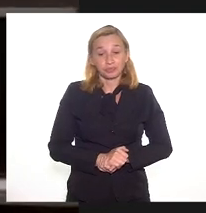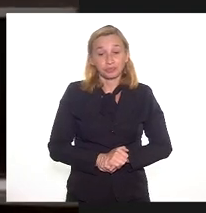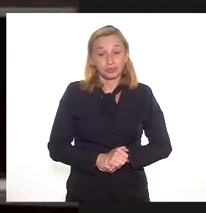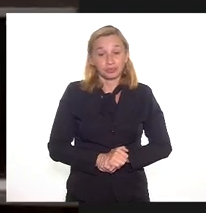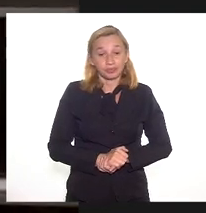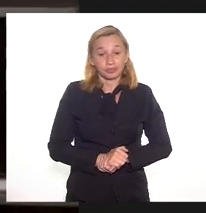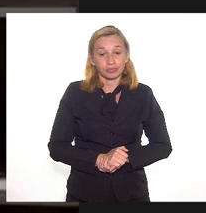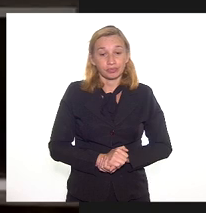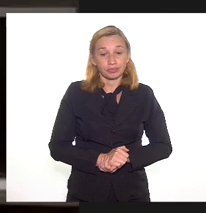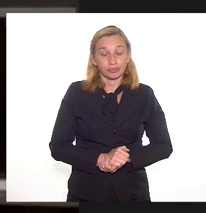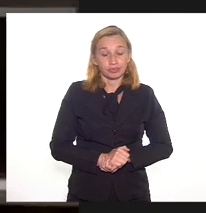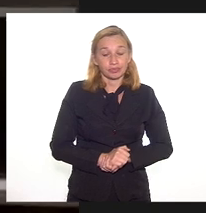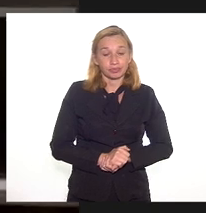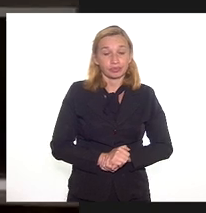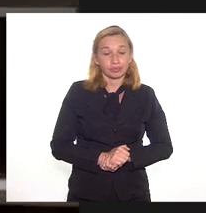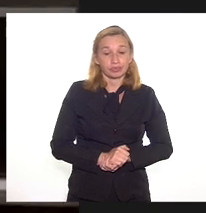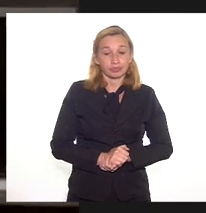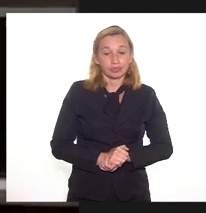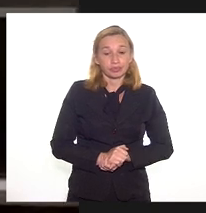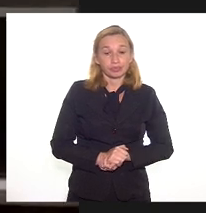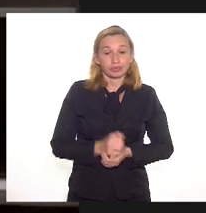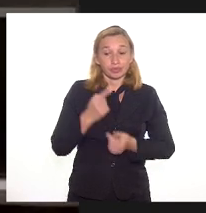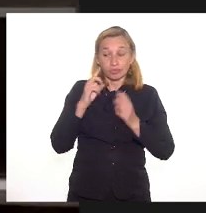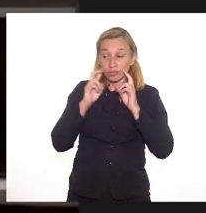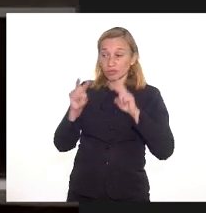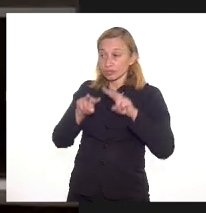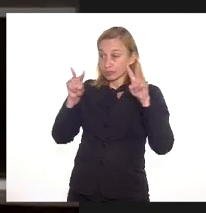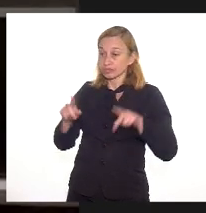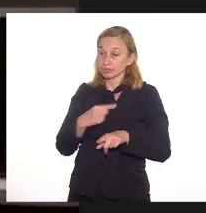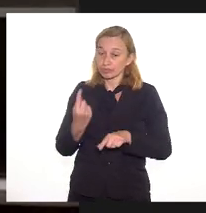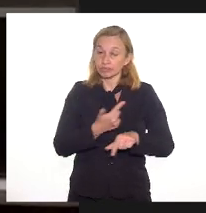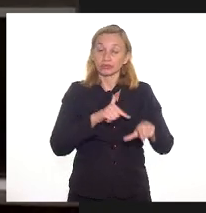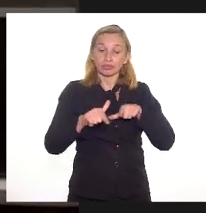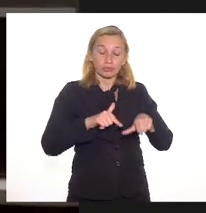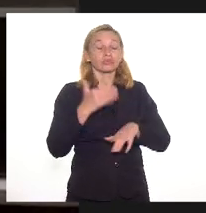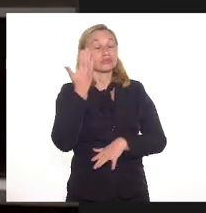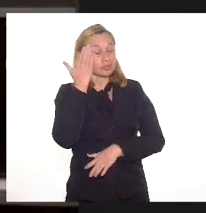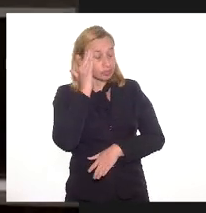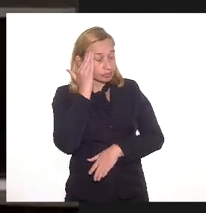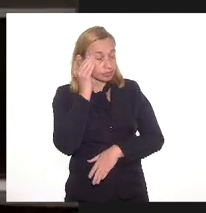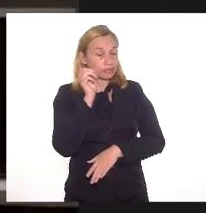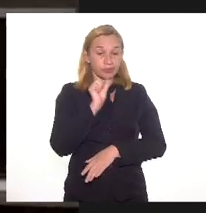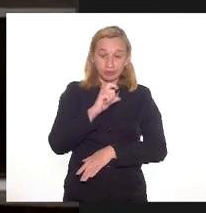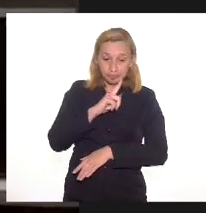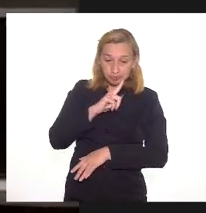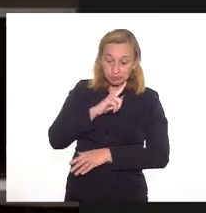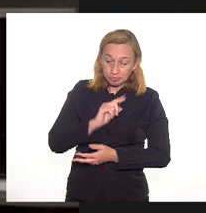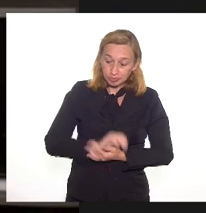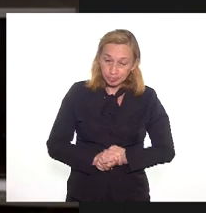nos dá o norte, né, do nosso trabalho. A gente tem a compreensão